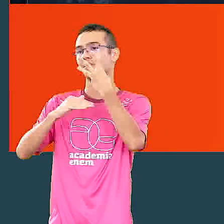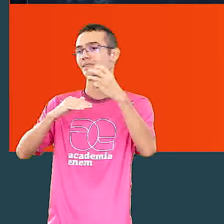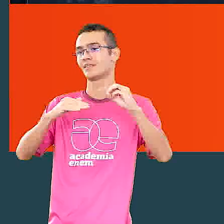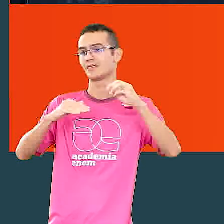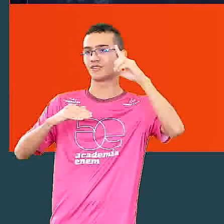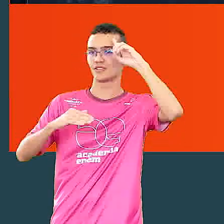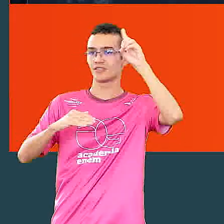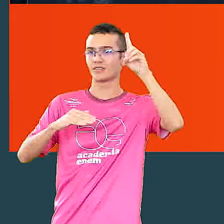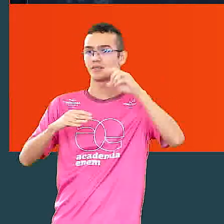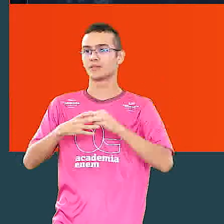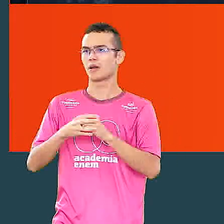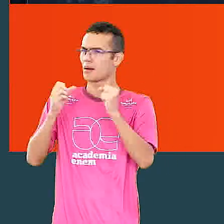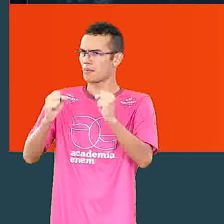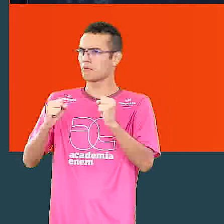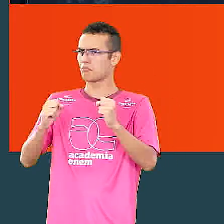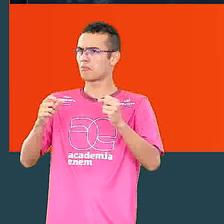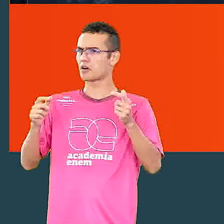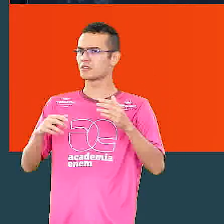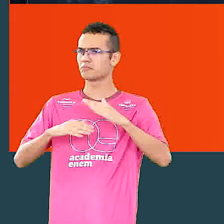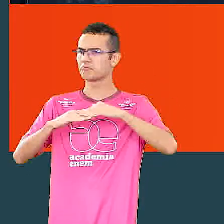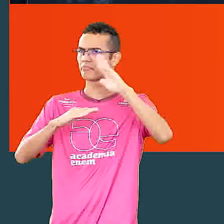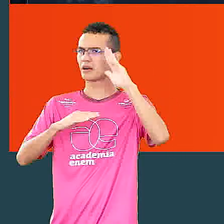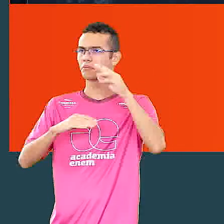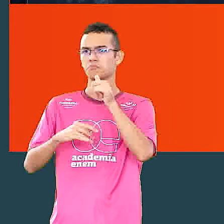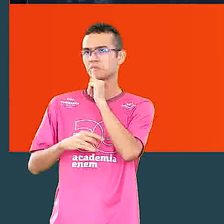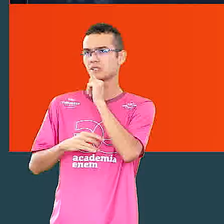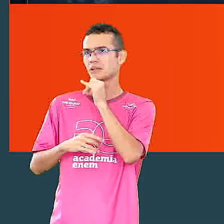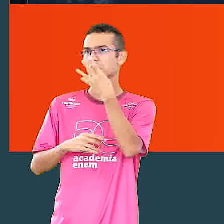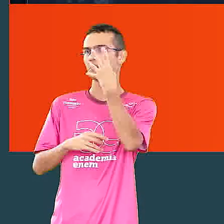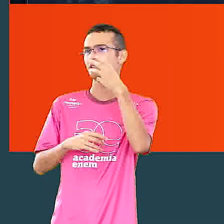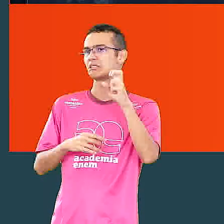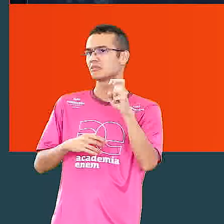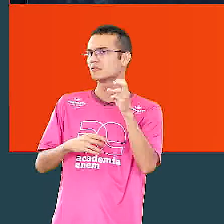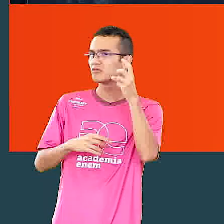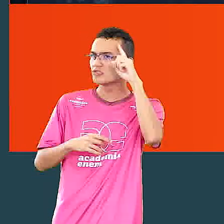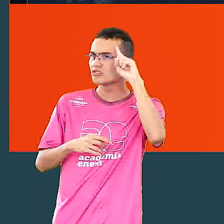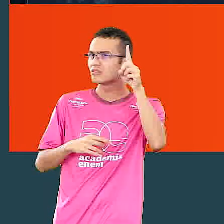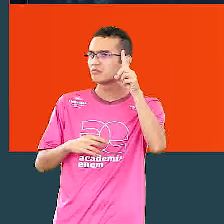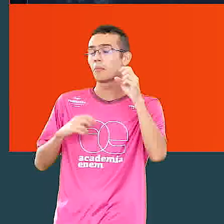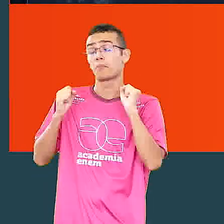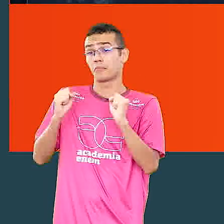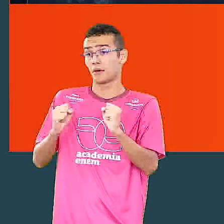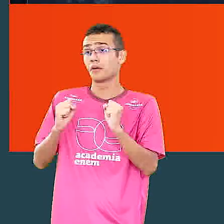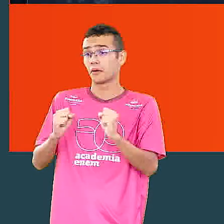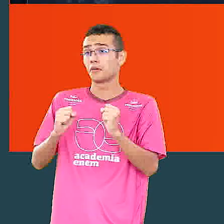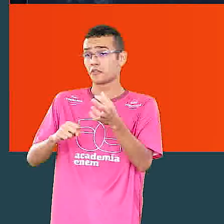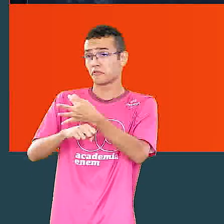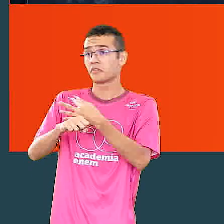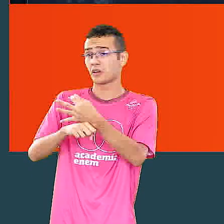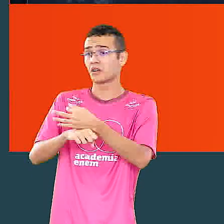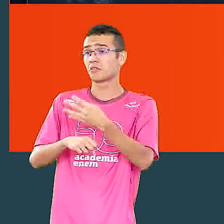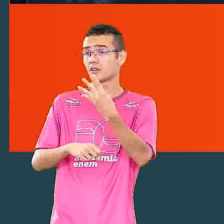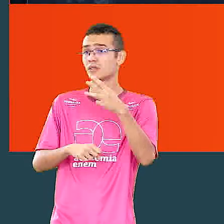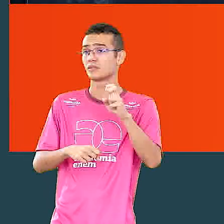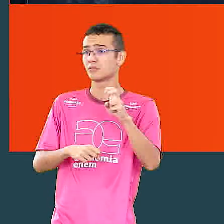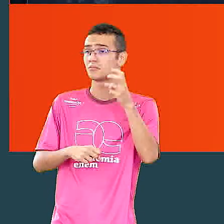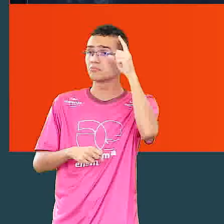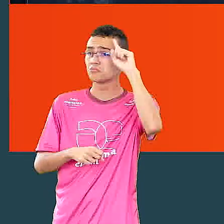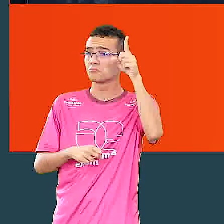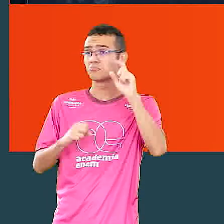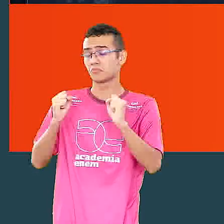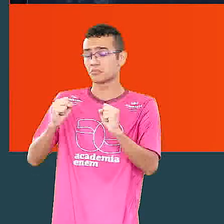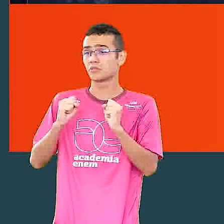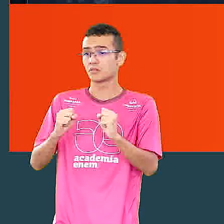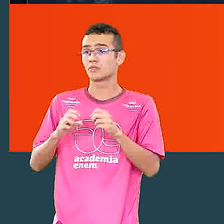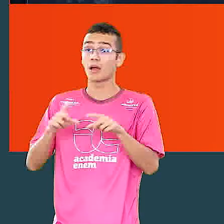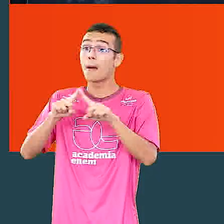para 45? Posso? Pode. Eu só posso aumentar para cima. Não posso reduzir de maneira